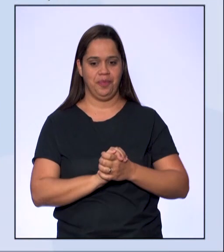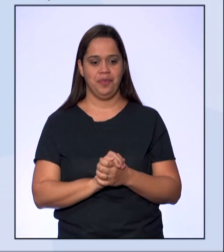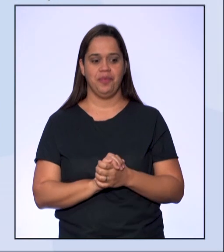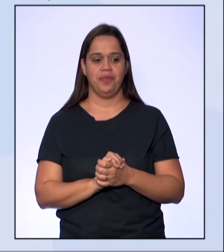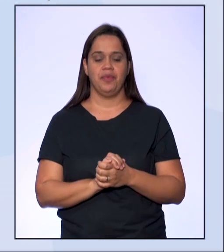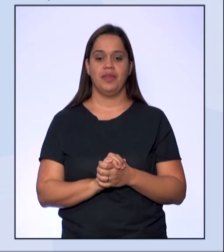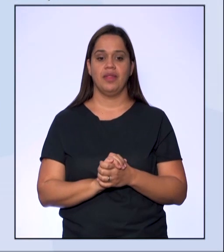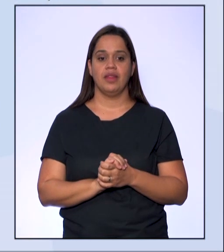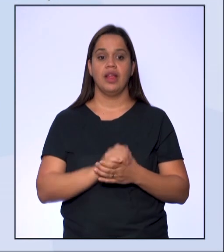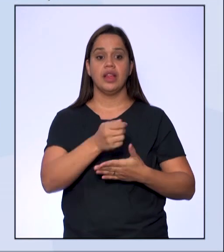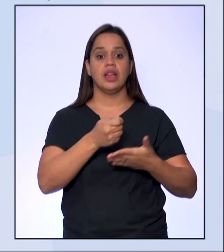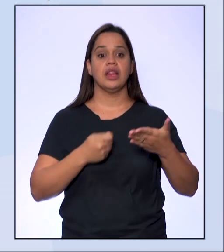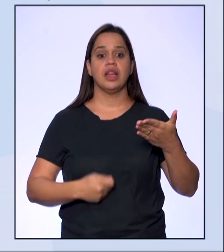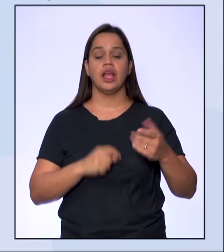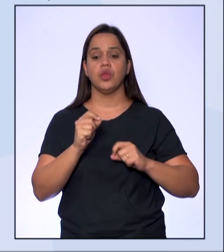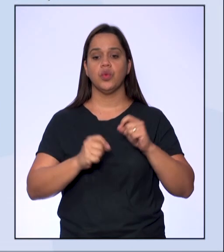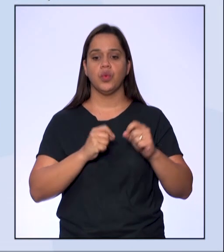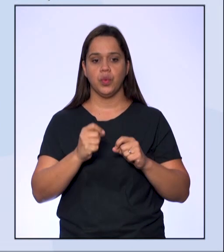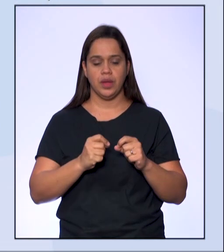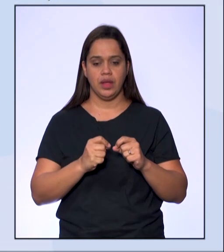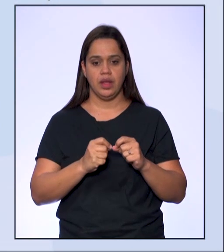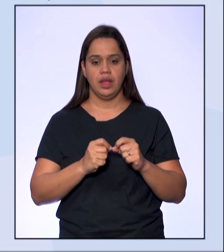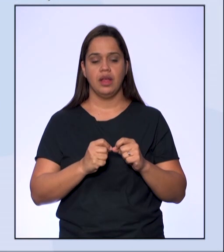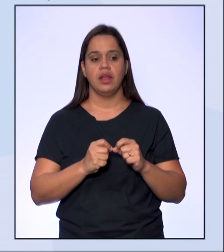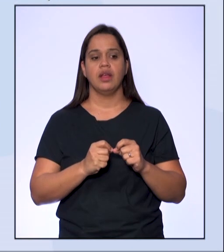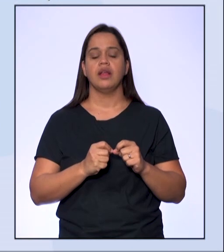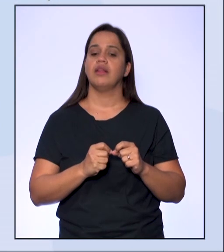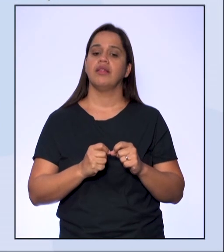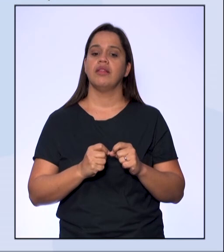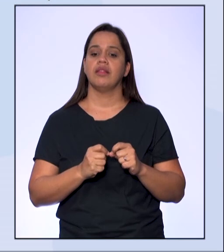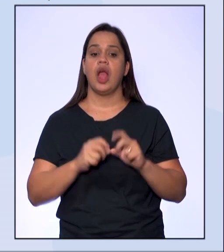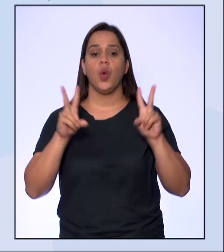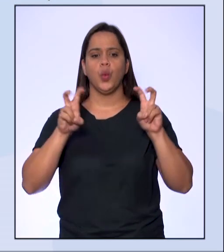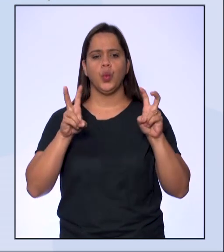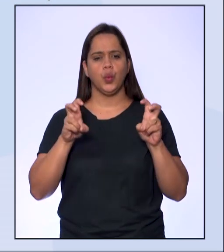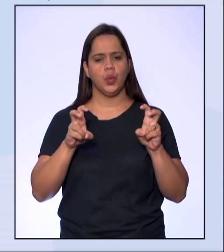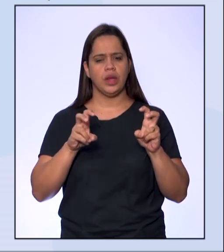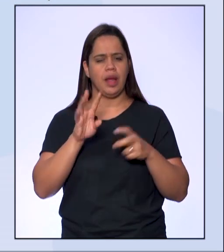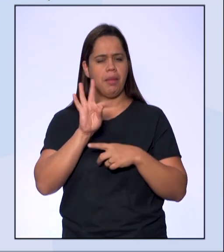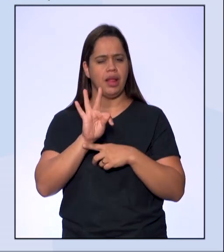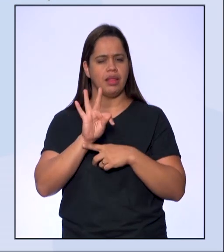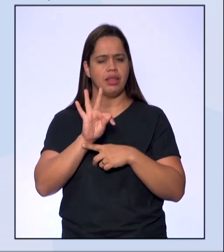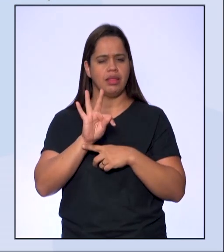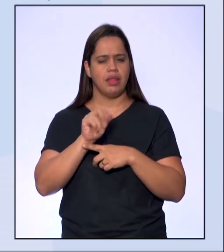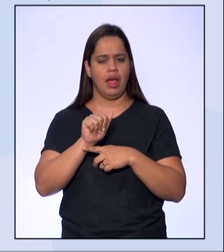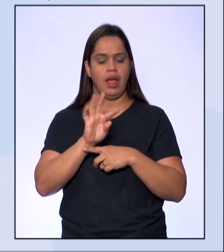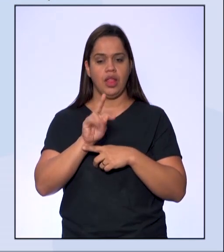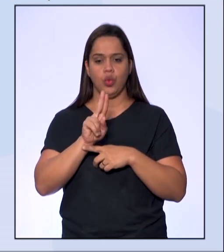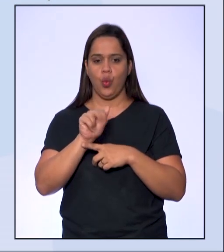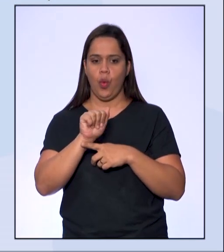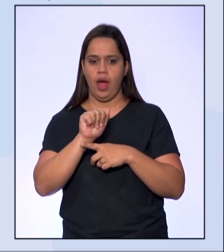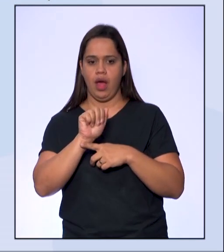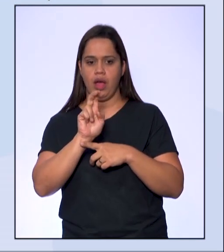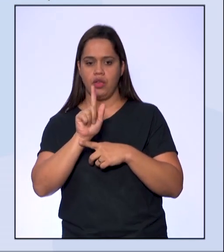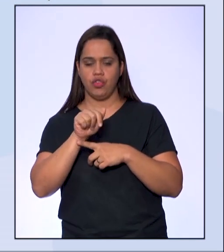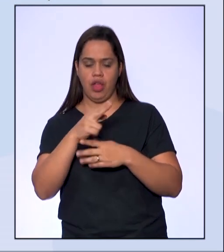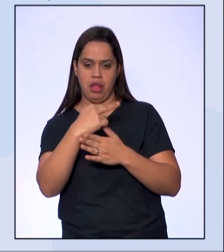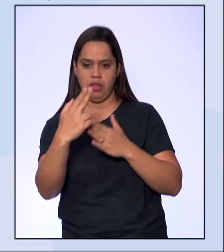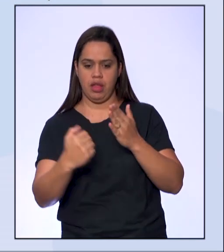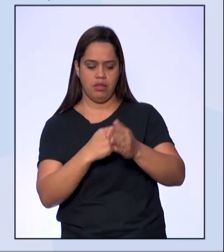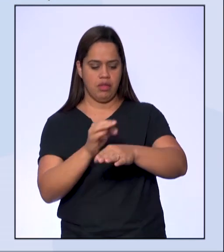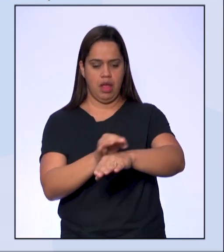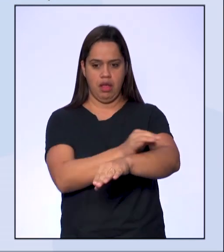Bom, o texto se chama Um Tema Controverso, Tatuagem. A tatuagem é uma das mais